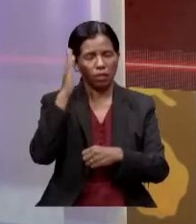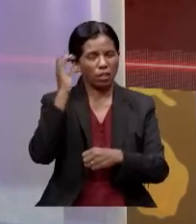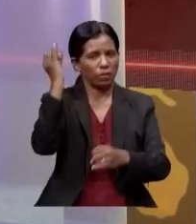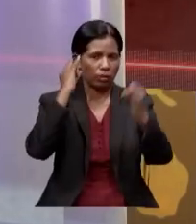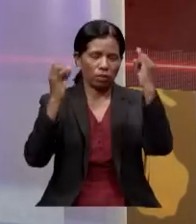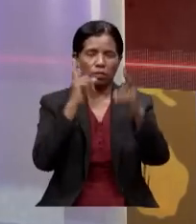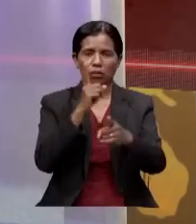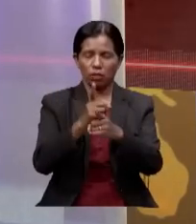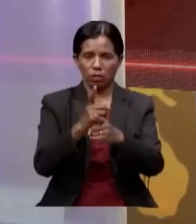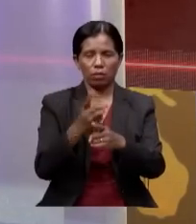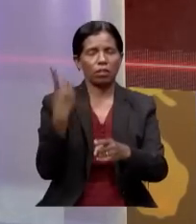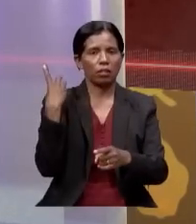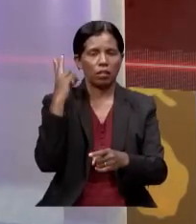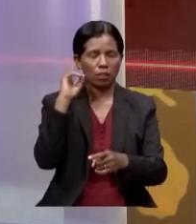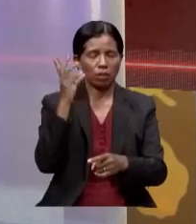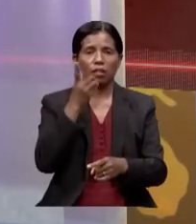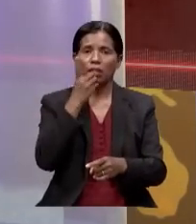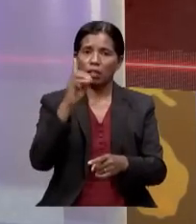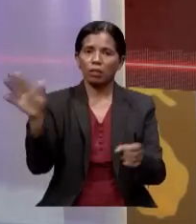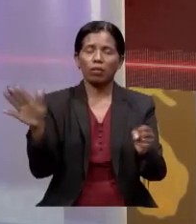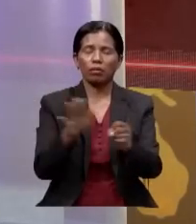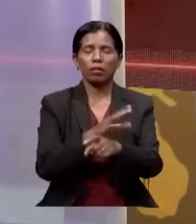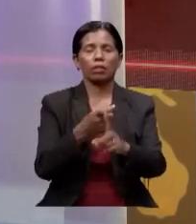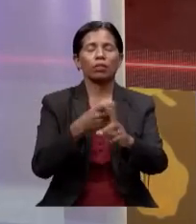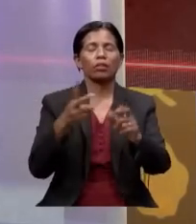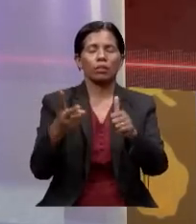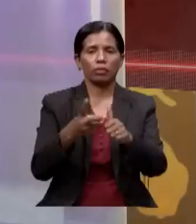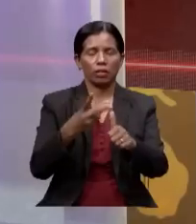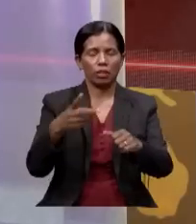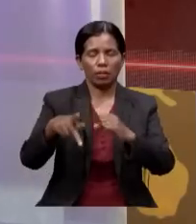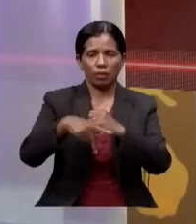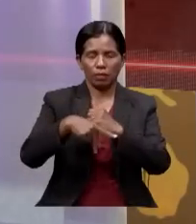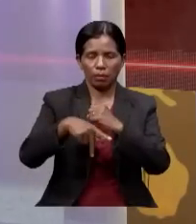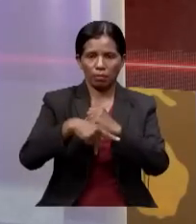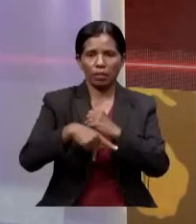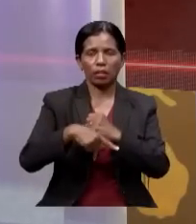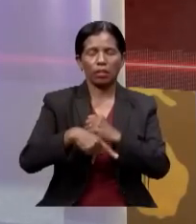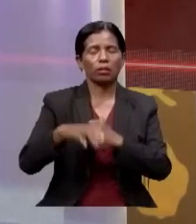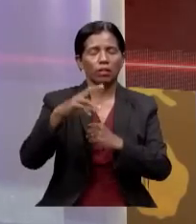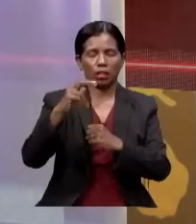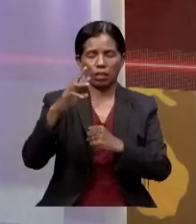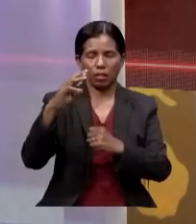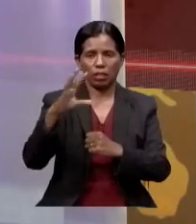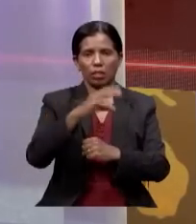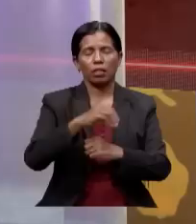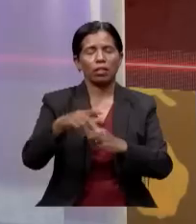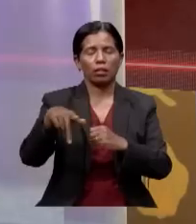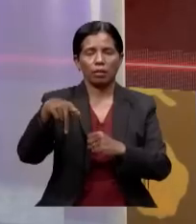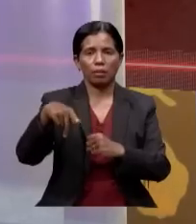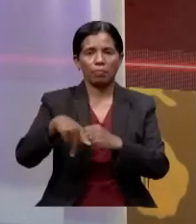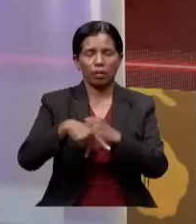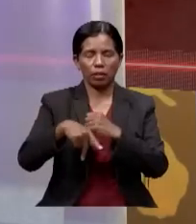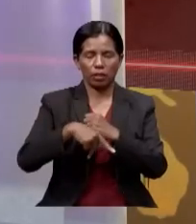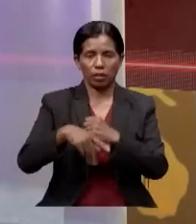tu irmãe, ou na declaração completa, o seu vice-chefe Bancada Senerte Patrocínio Fernandes, no chefe Bancada Partido